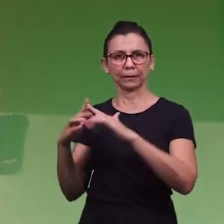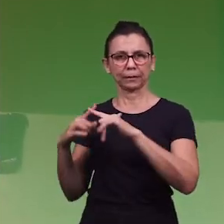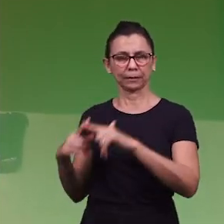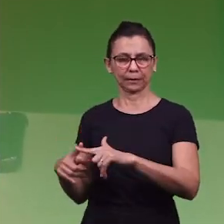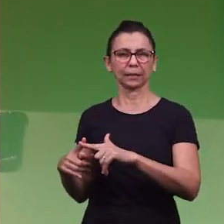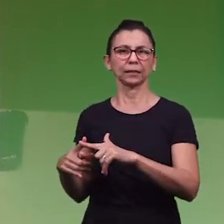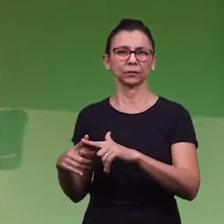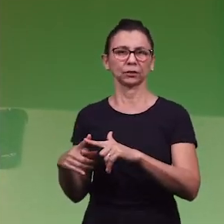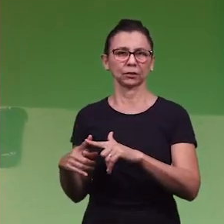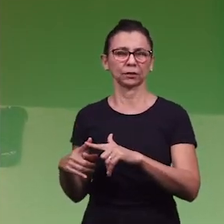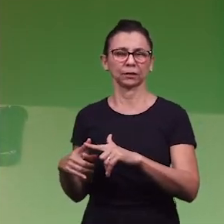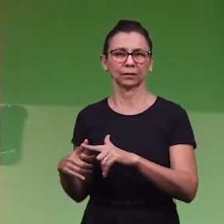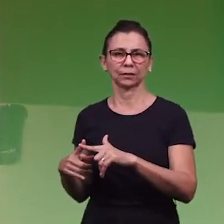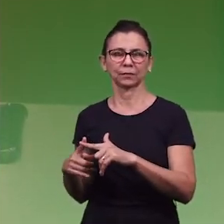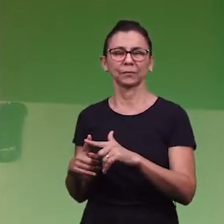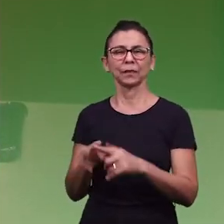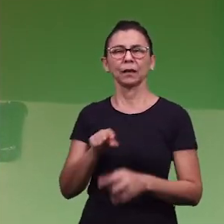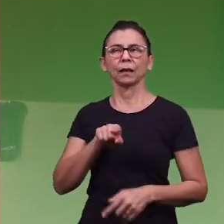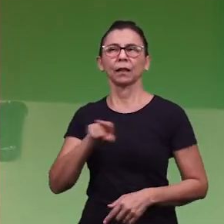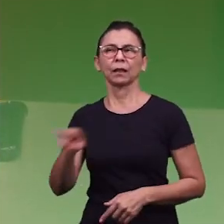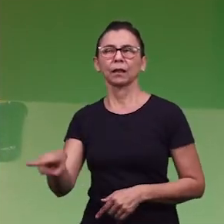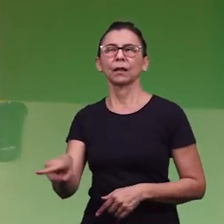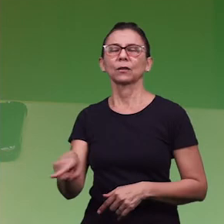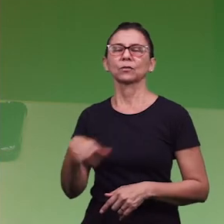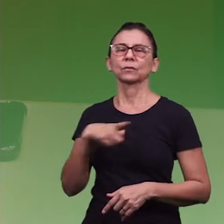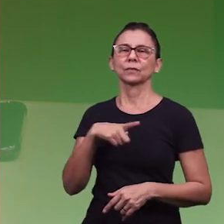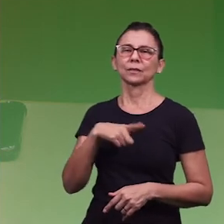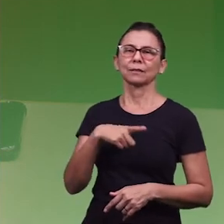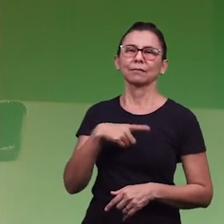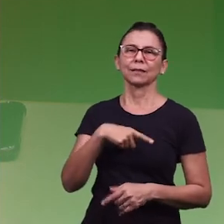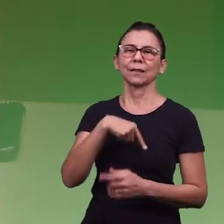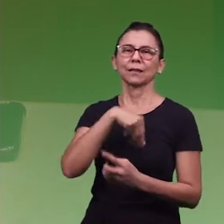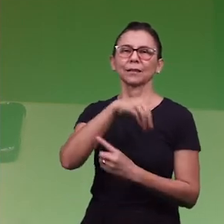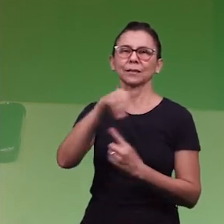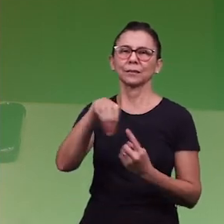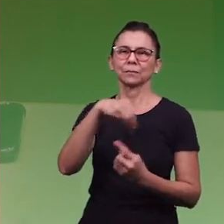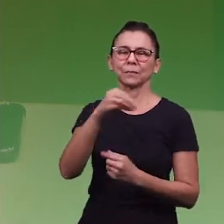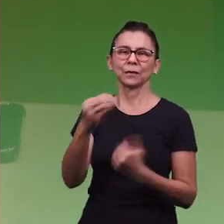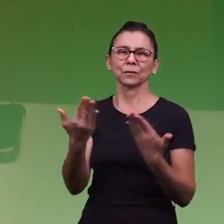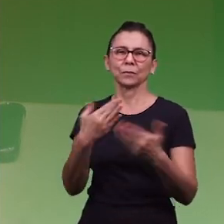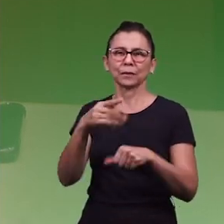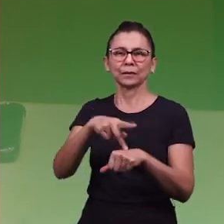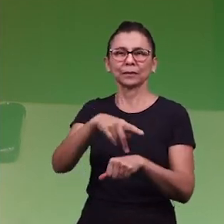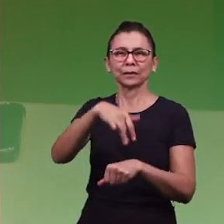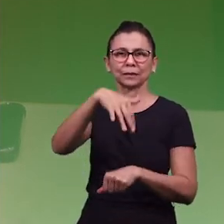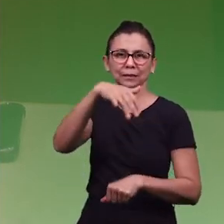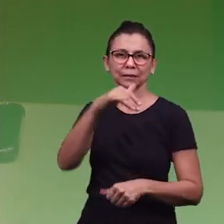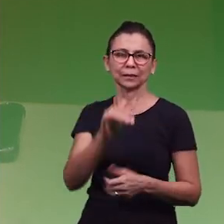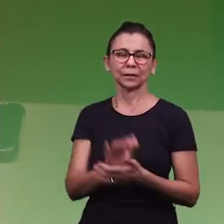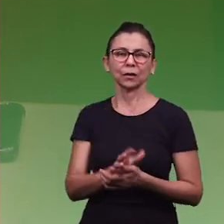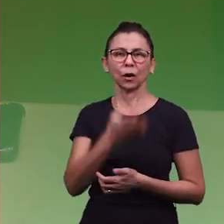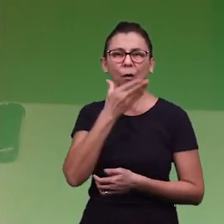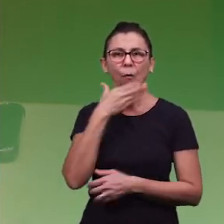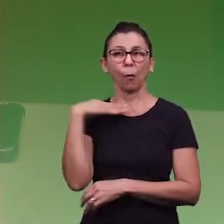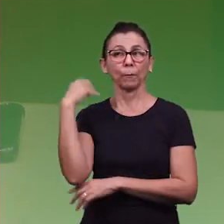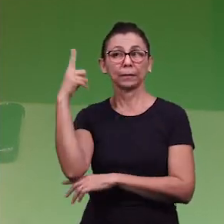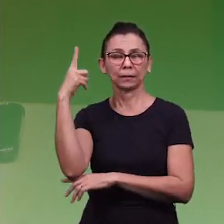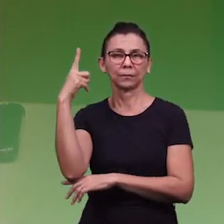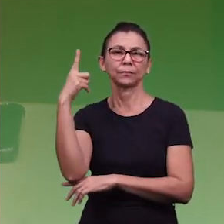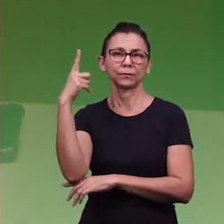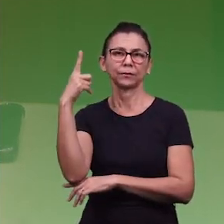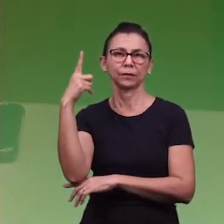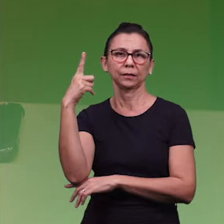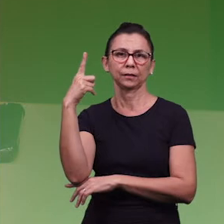onde reside esse depósito, onde reside esse tesouro, o salmista profetizou sobre esse lugar no